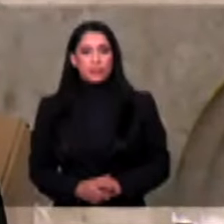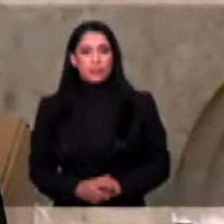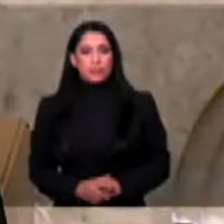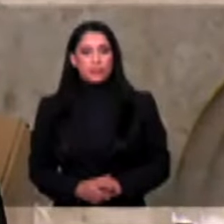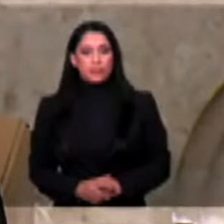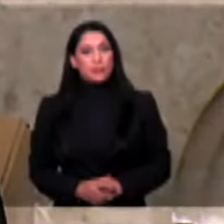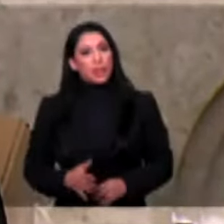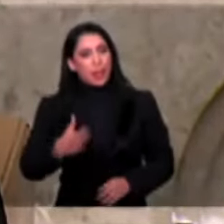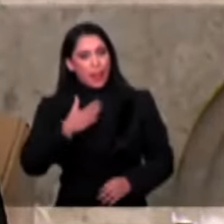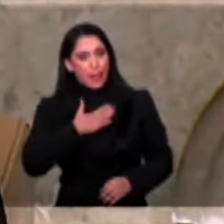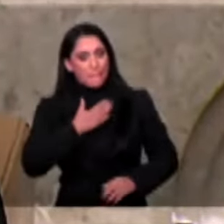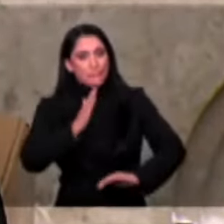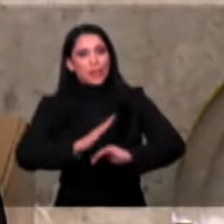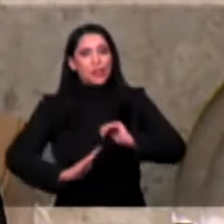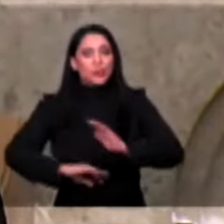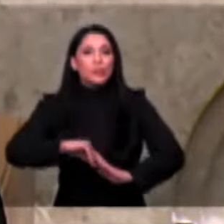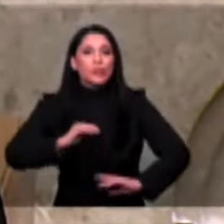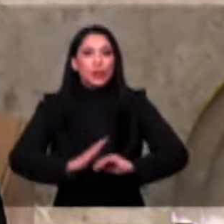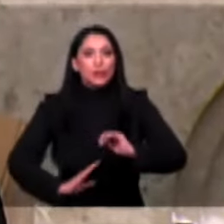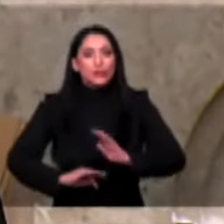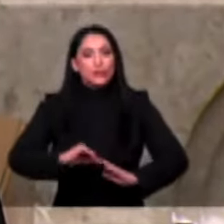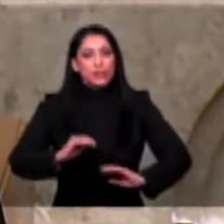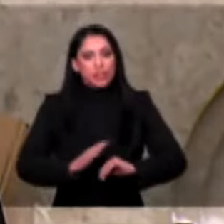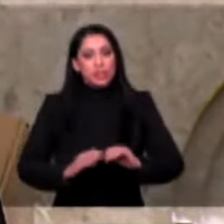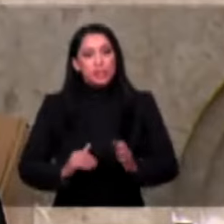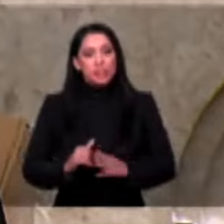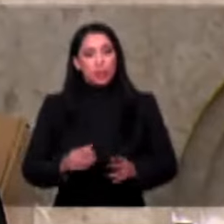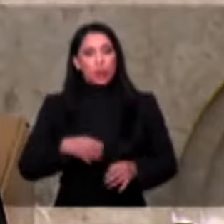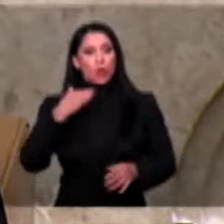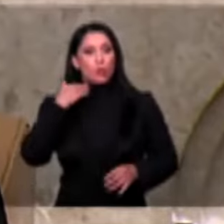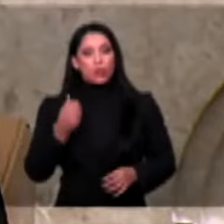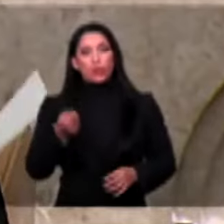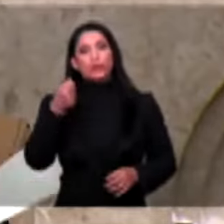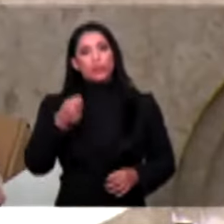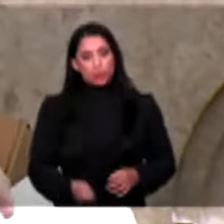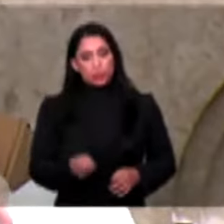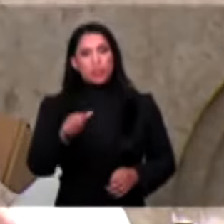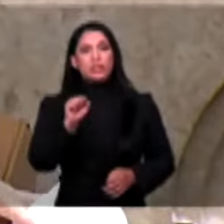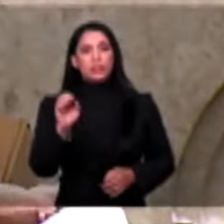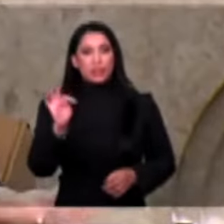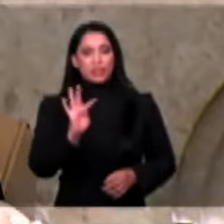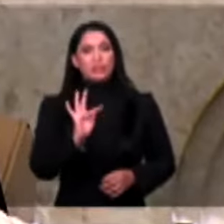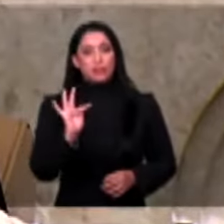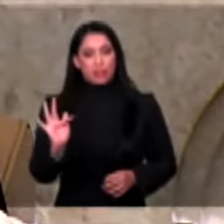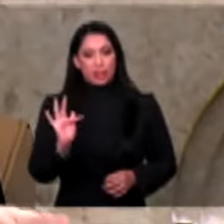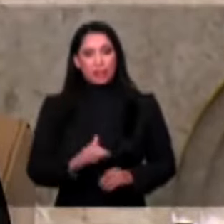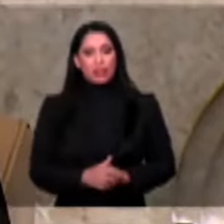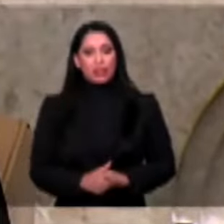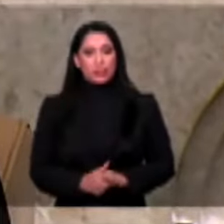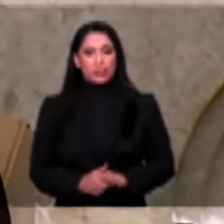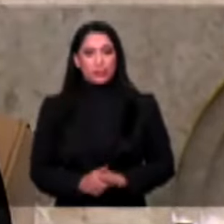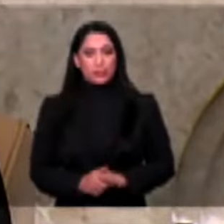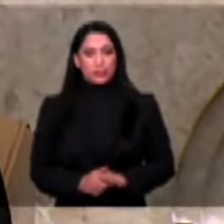Essa a minha profissão de fé como juíza deste Supremo Tribunal Federal.